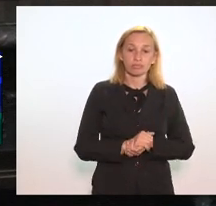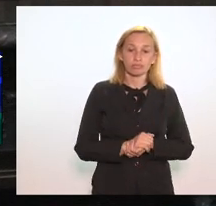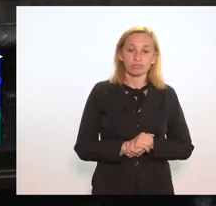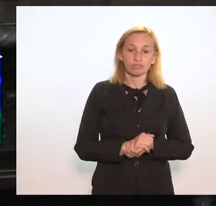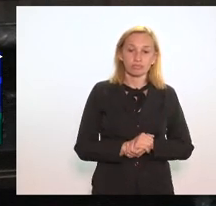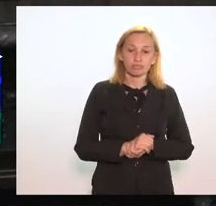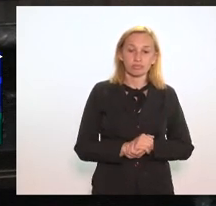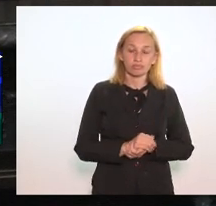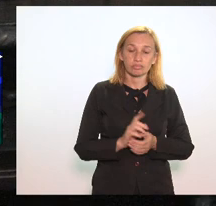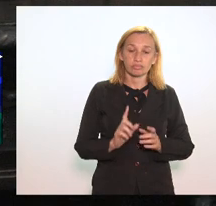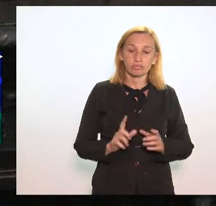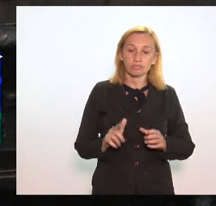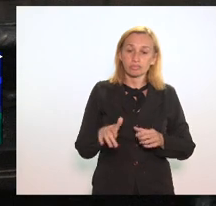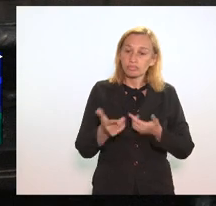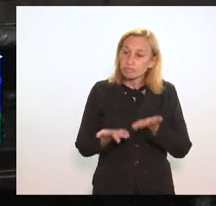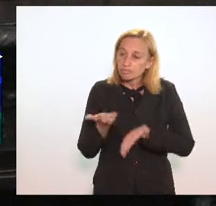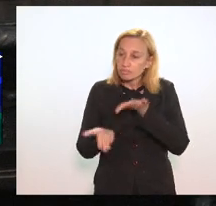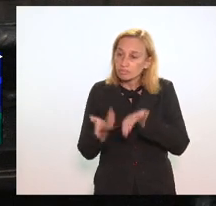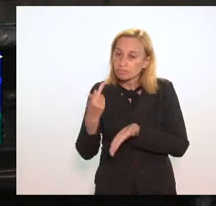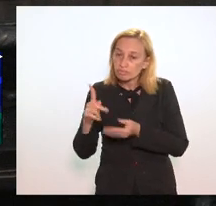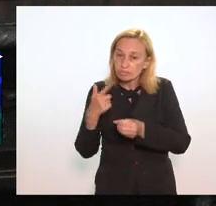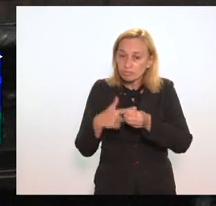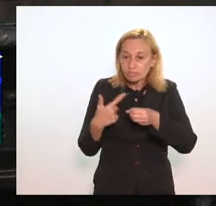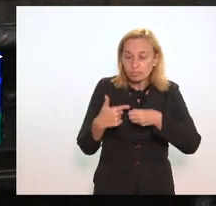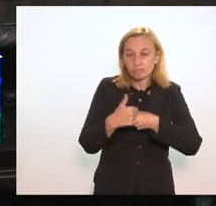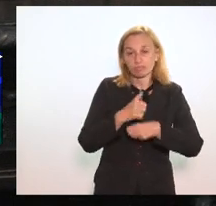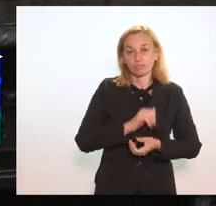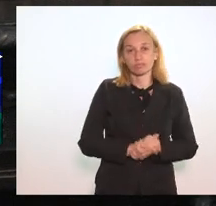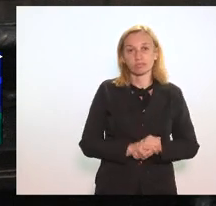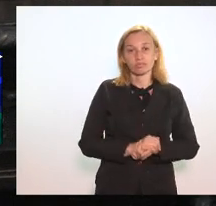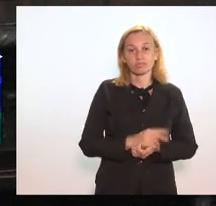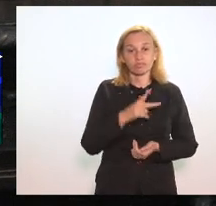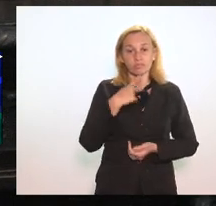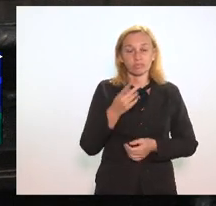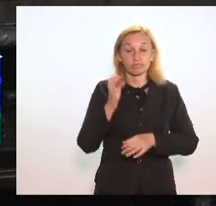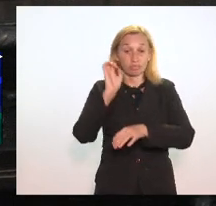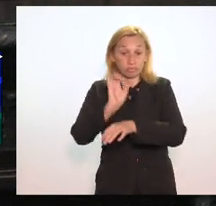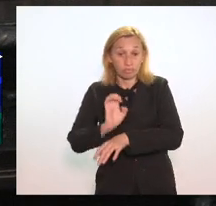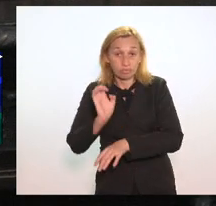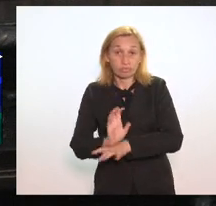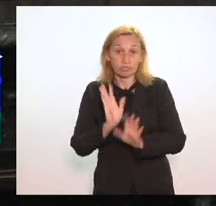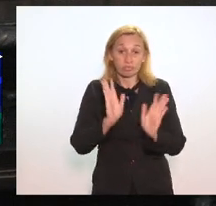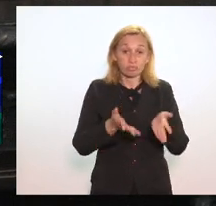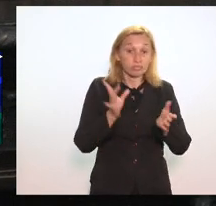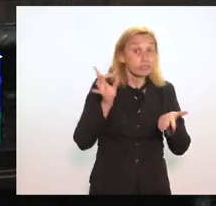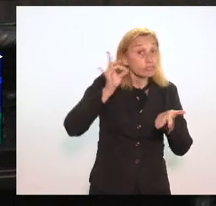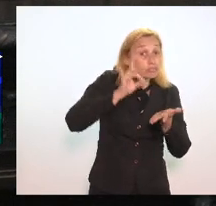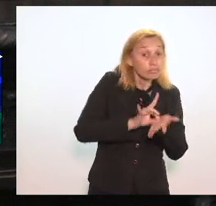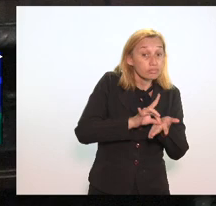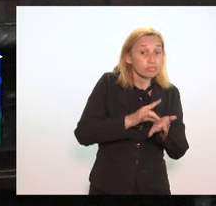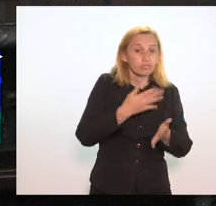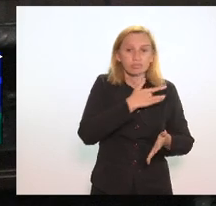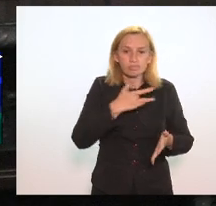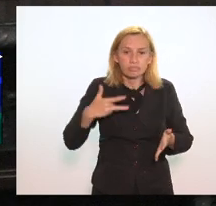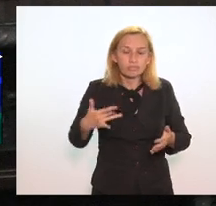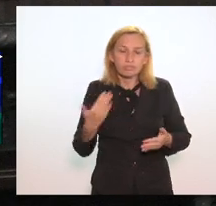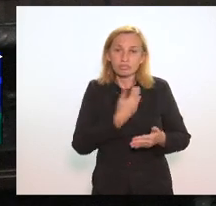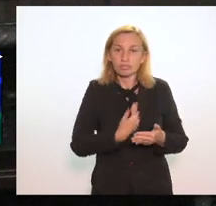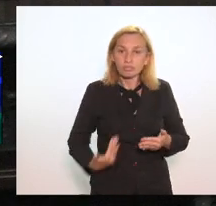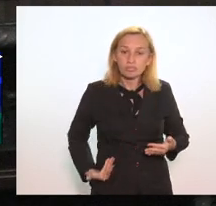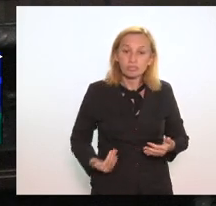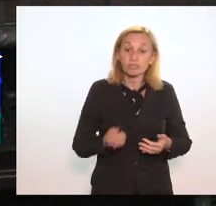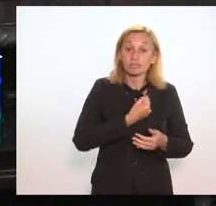tratar o seu município estamos falando de uma federação estão falando do Estado EA realidade da saúde pública